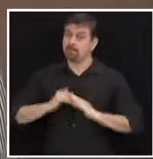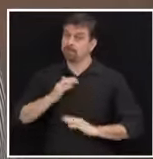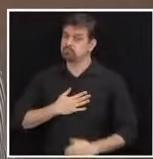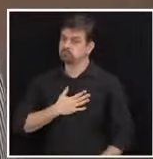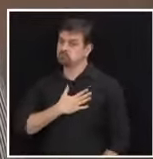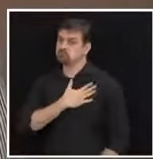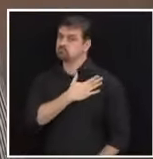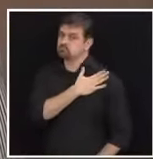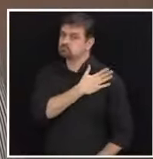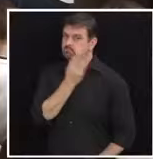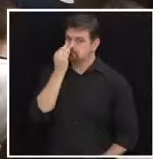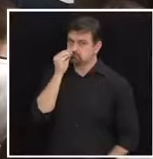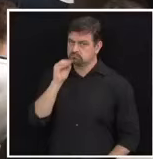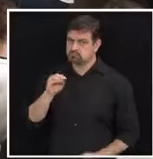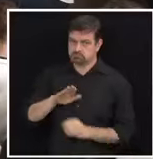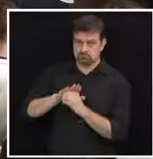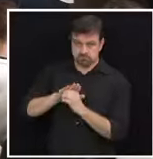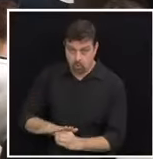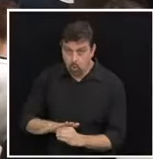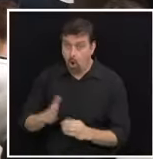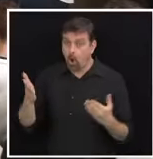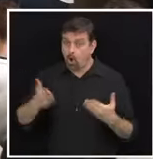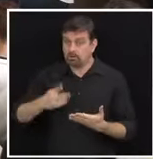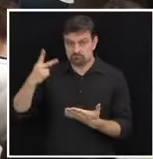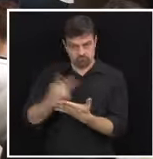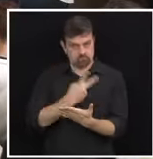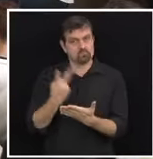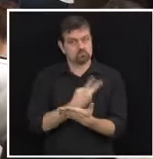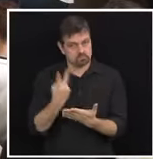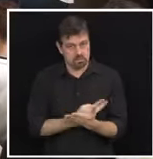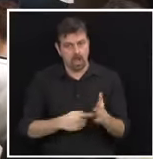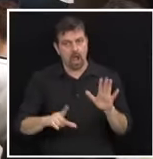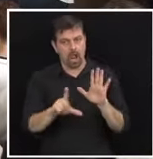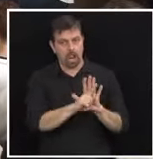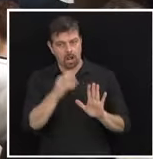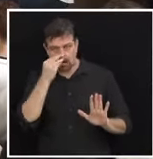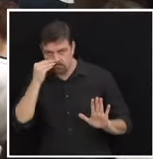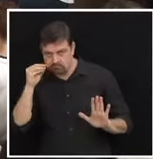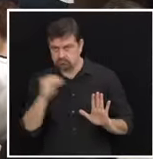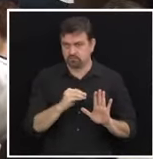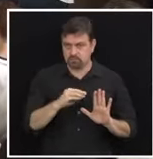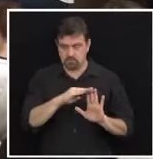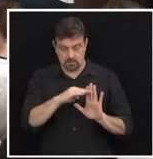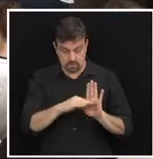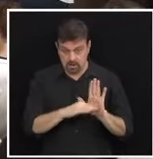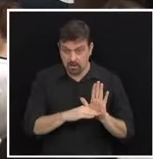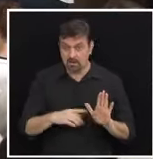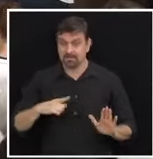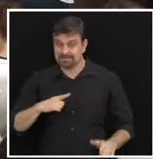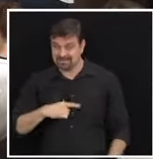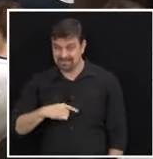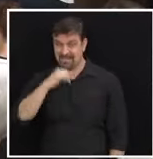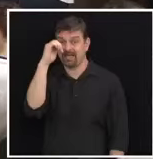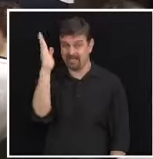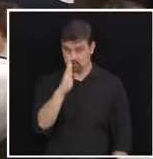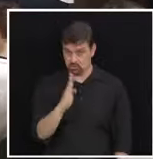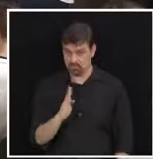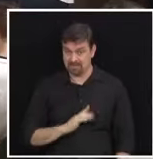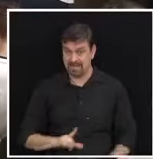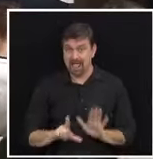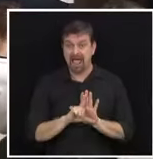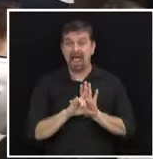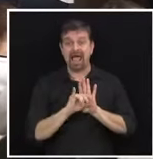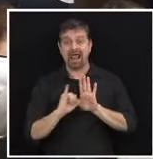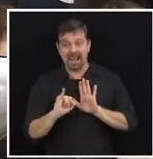aí preconceituosas hoje já é considerada uma prática ilegal, já a lei já ampara, a legislação brasileira já ampara essas